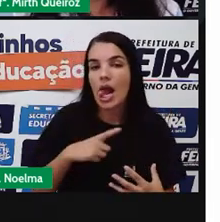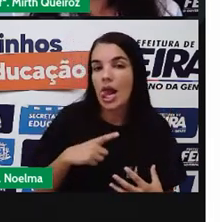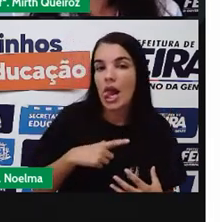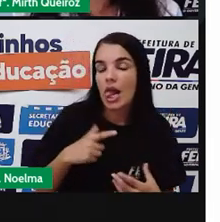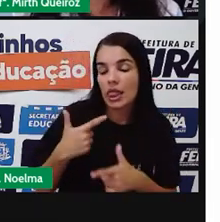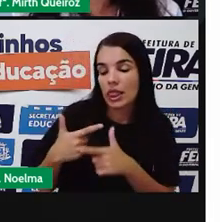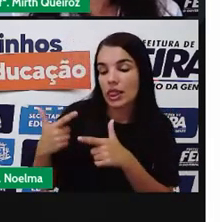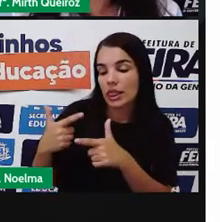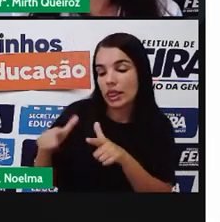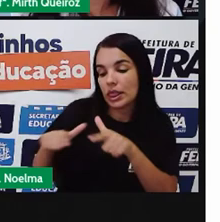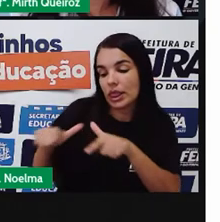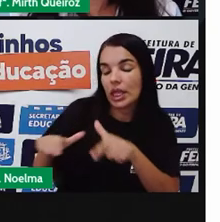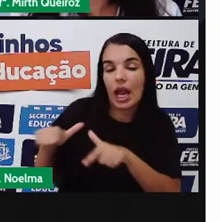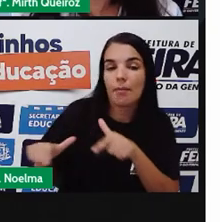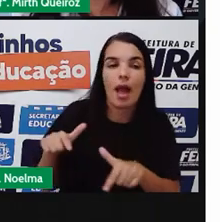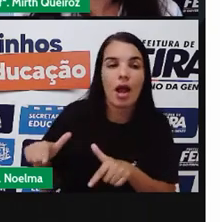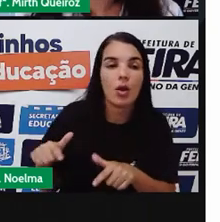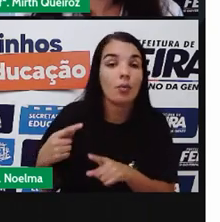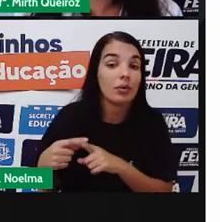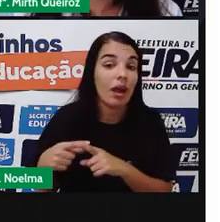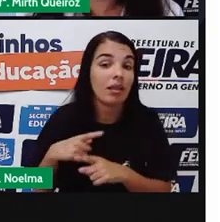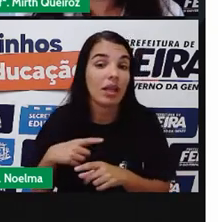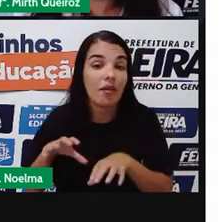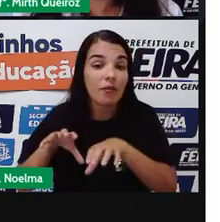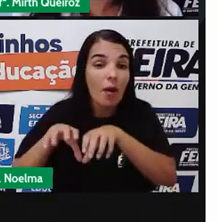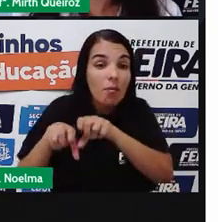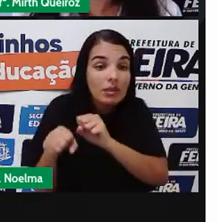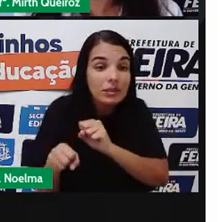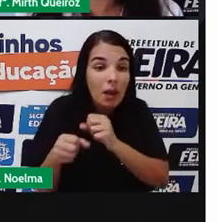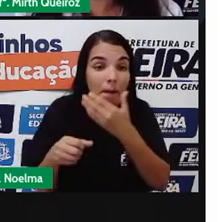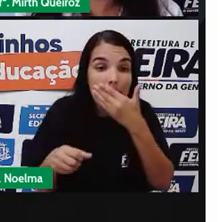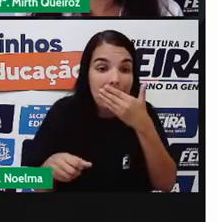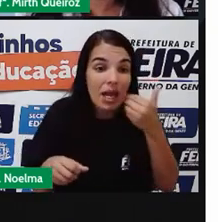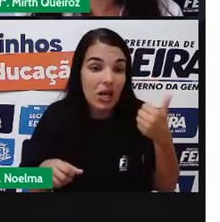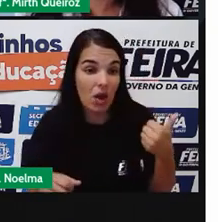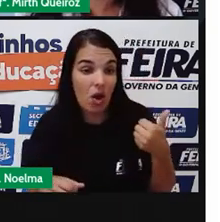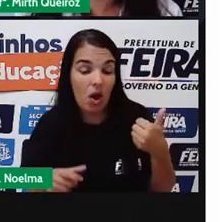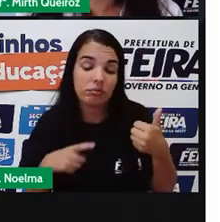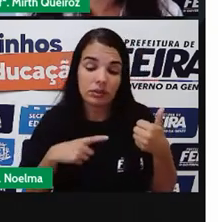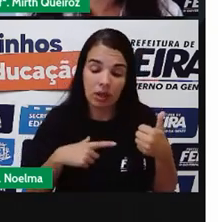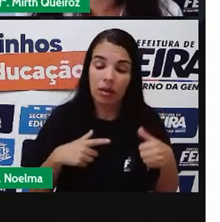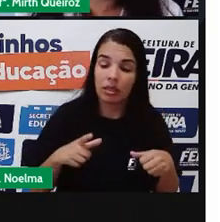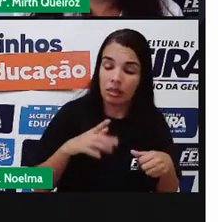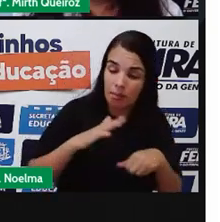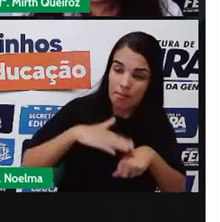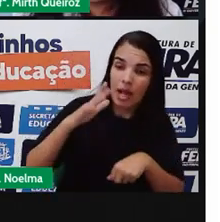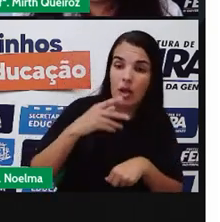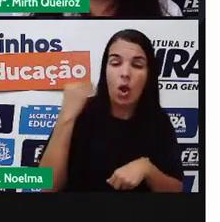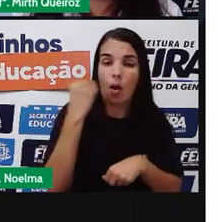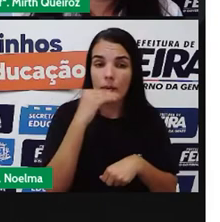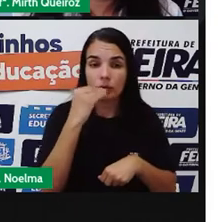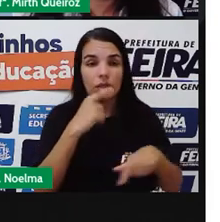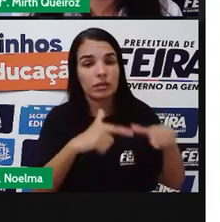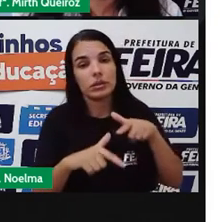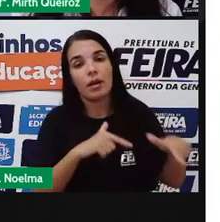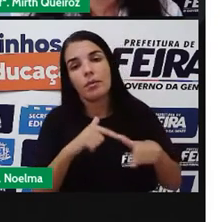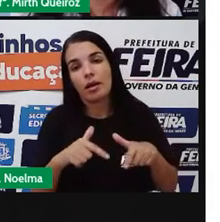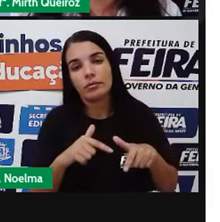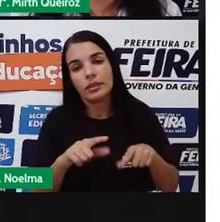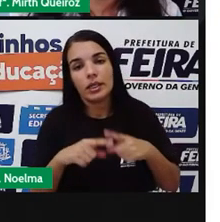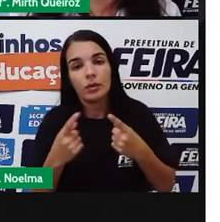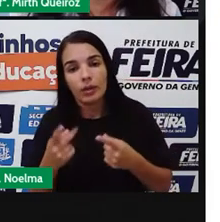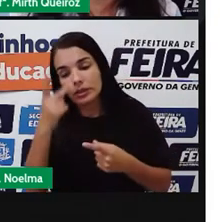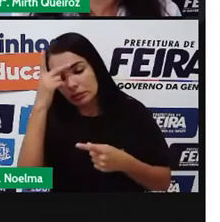tem condições de ter uma formação maior, terá, obviamente, né, maiores oportunidades de trabalho.